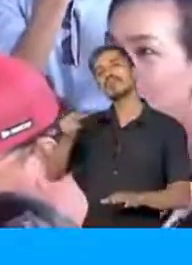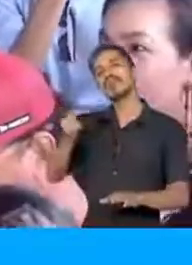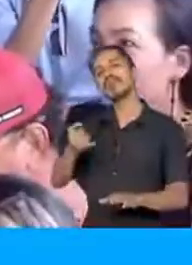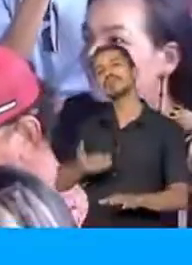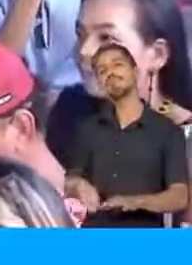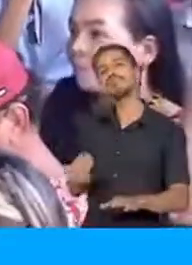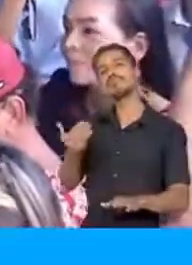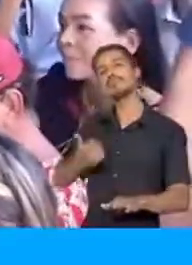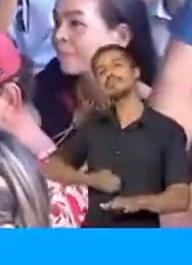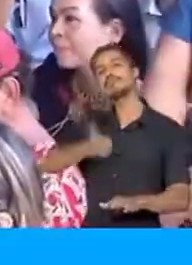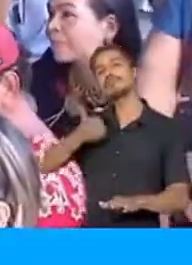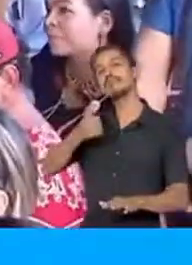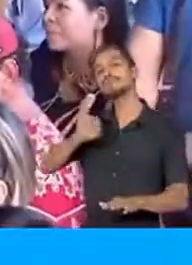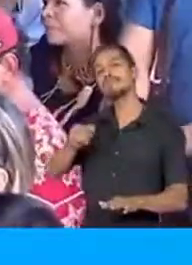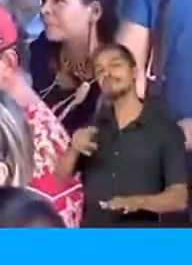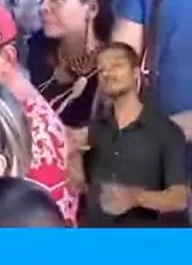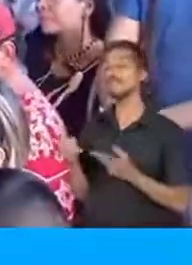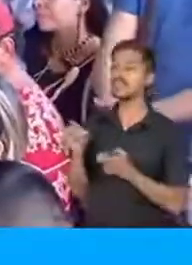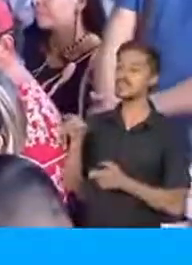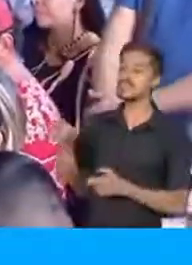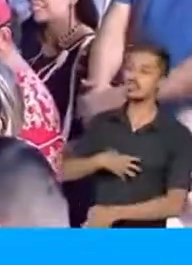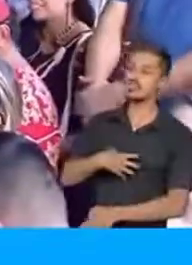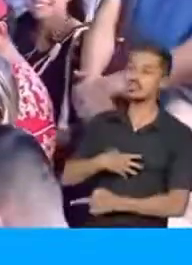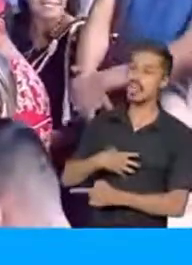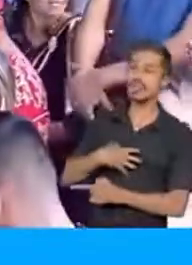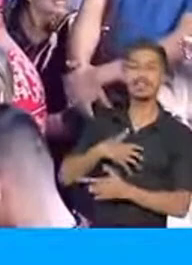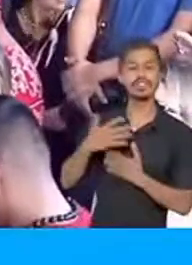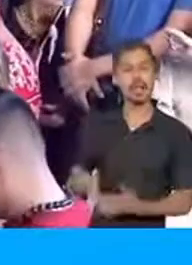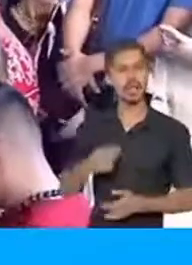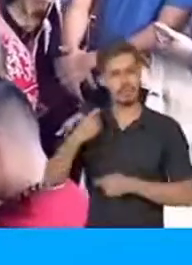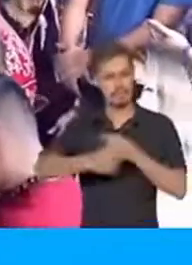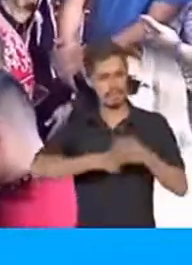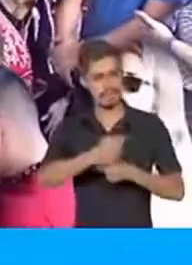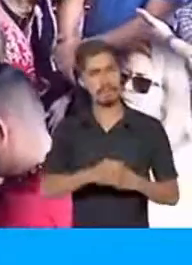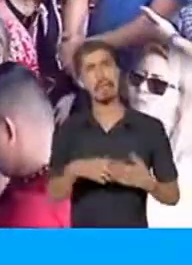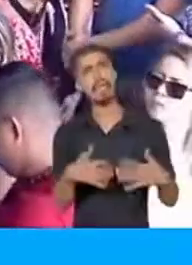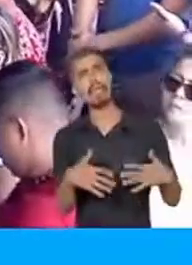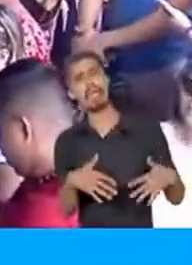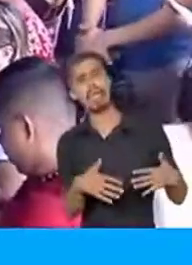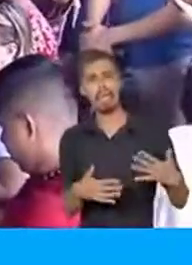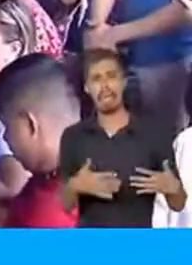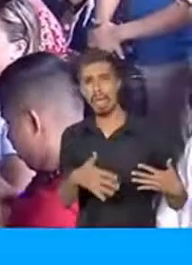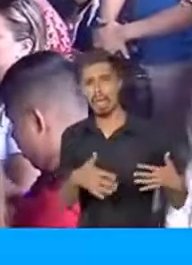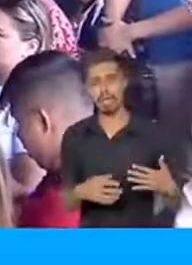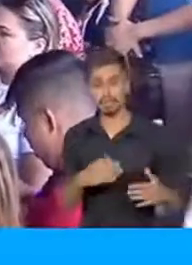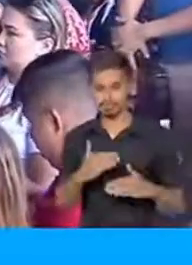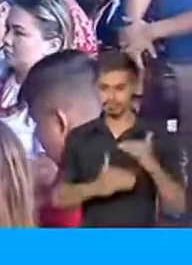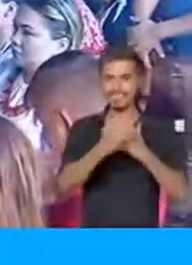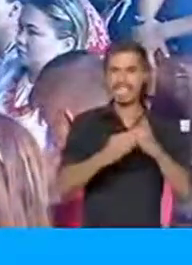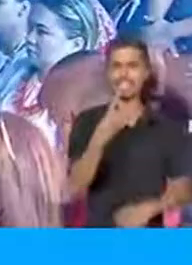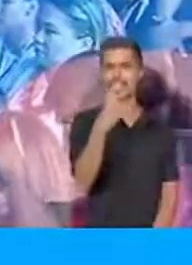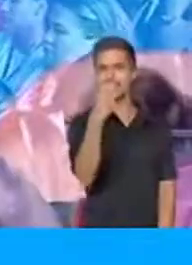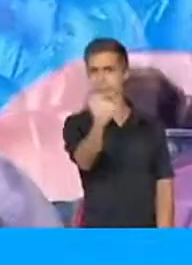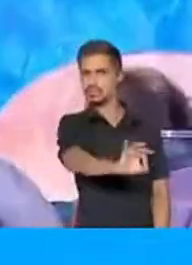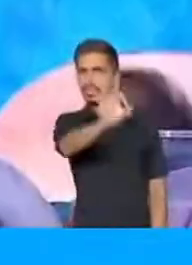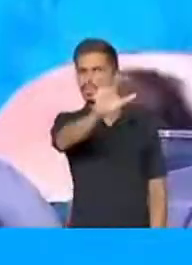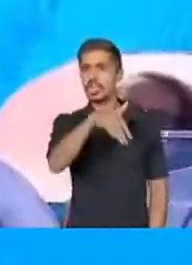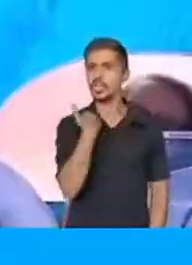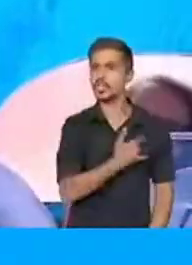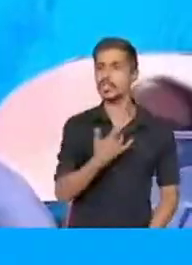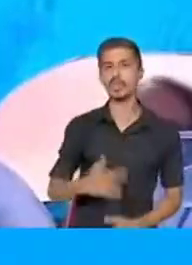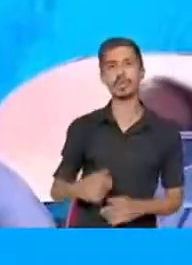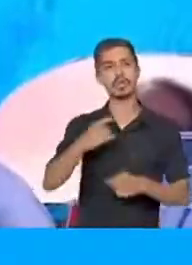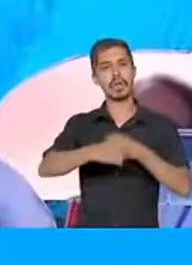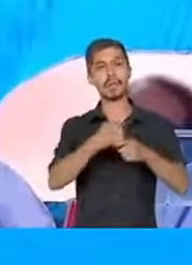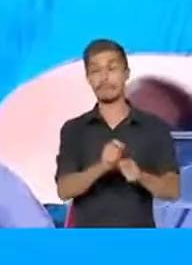Desde 1º de janeiro, presidente, a economia que estava em frangalhos cresceu 3%, e nós estamos entre